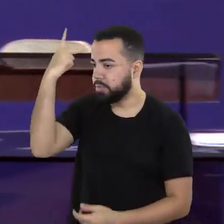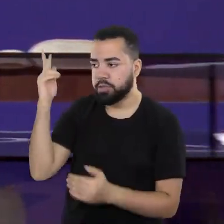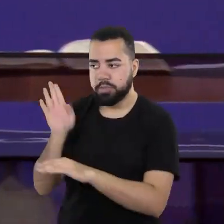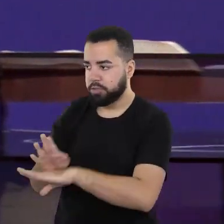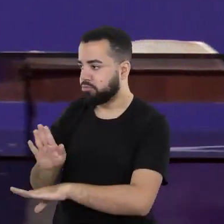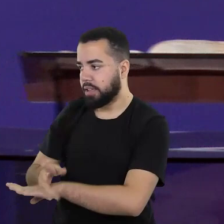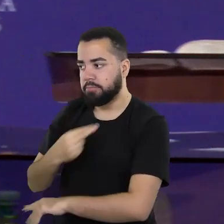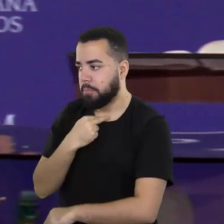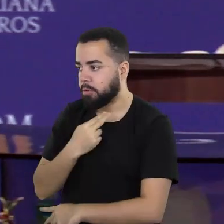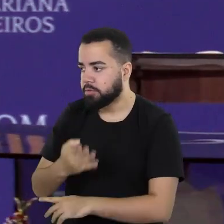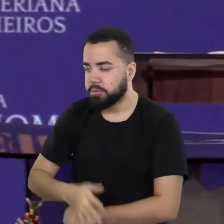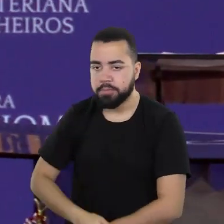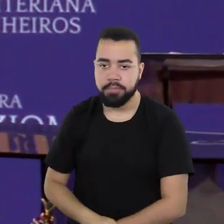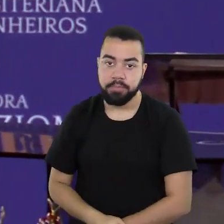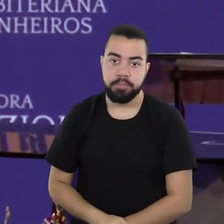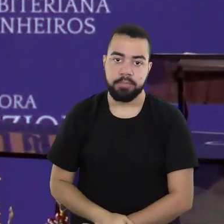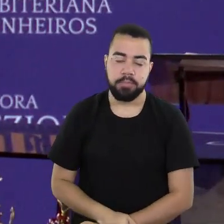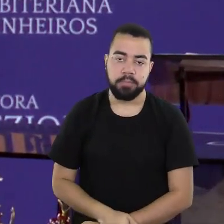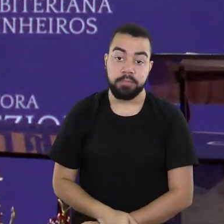esperando.